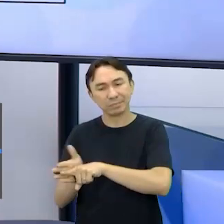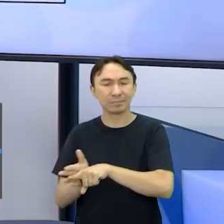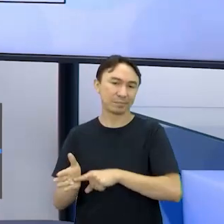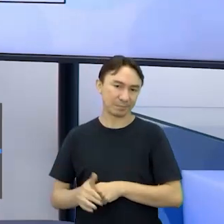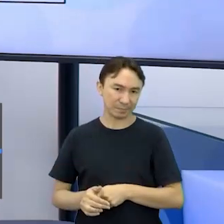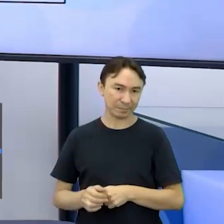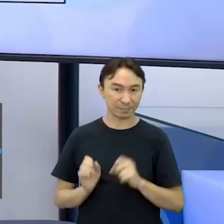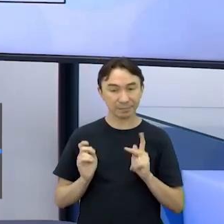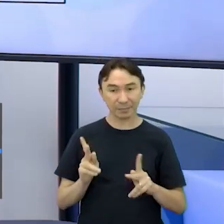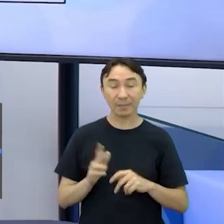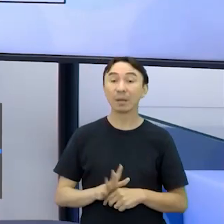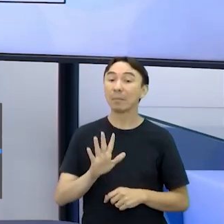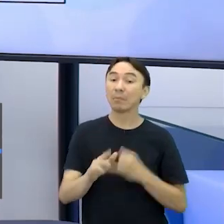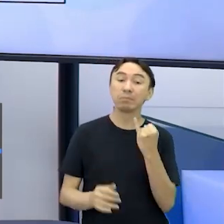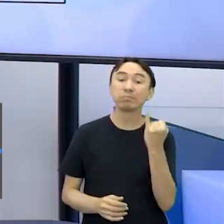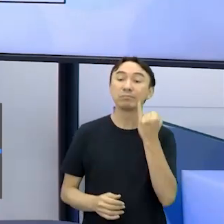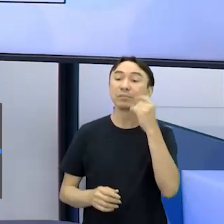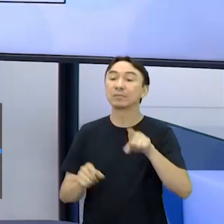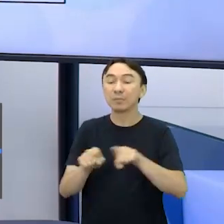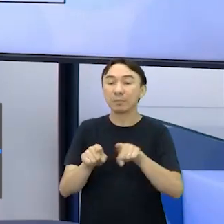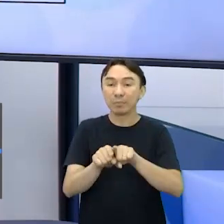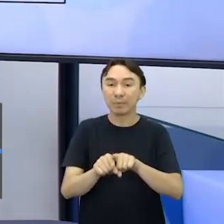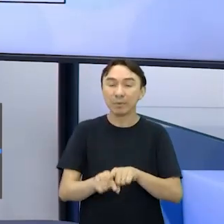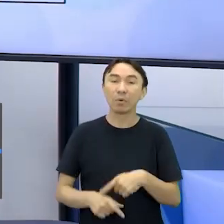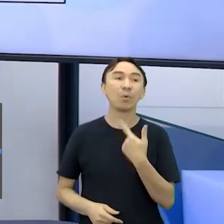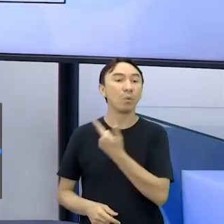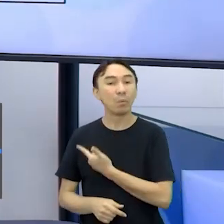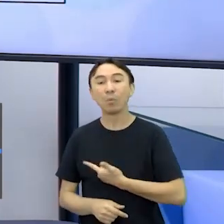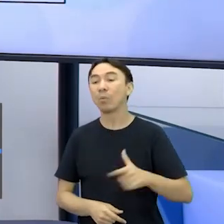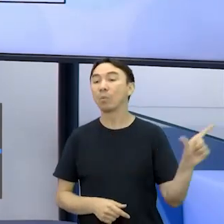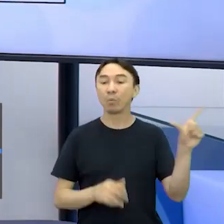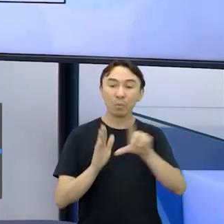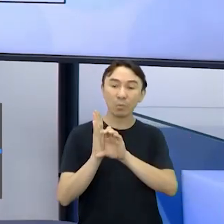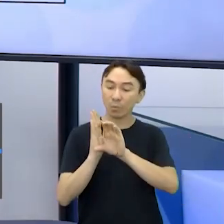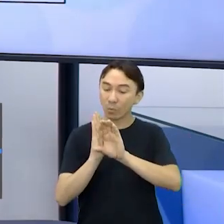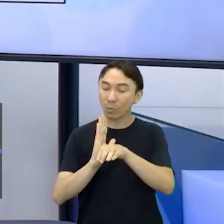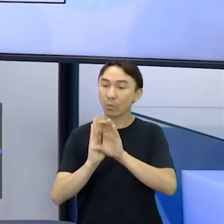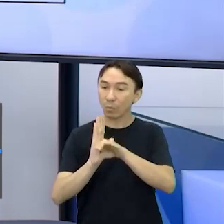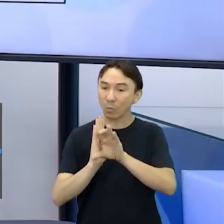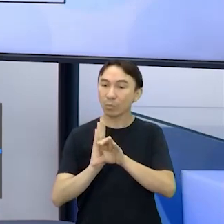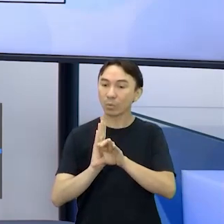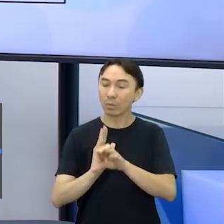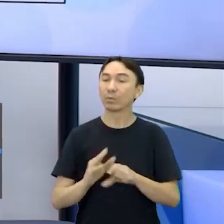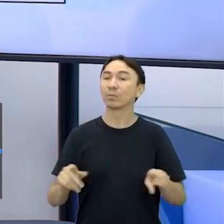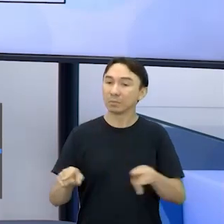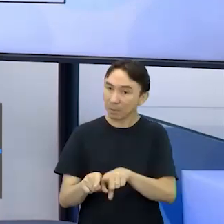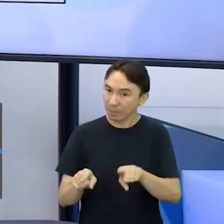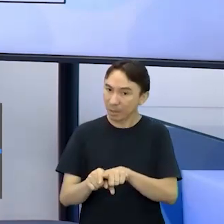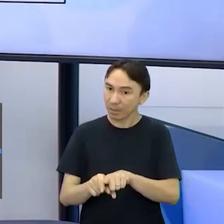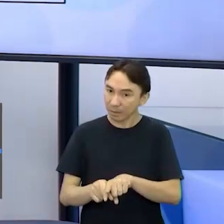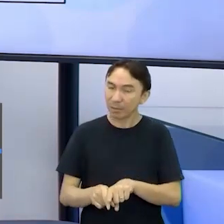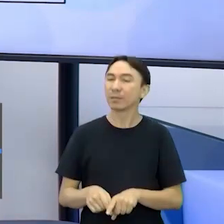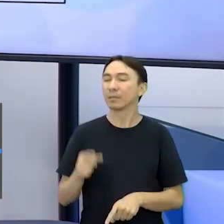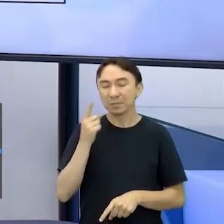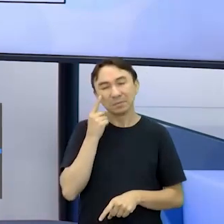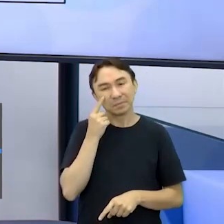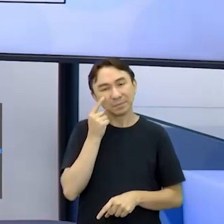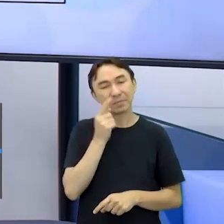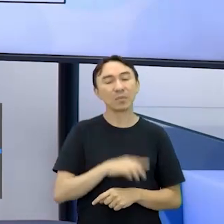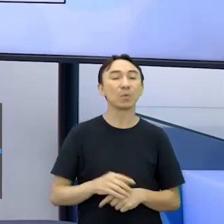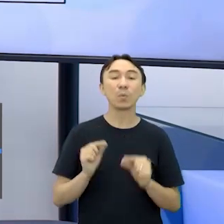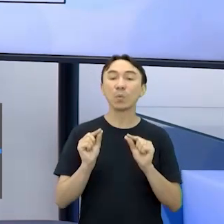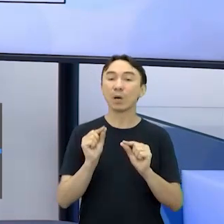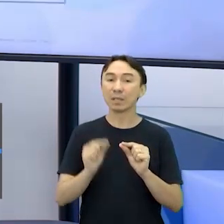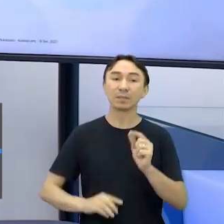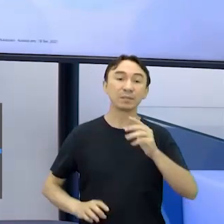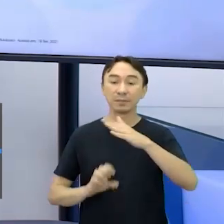jornais. Mas é importante também a gente conhecer um outro conceito, que é o conceito de agência internacional. E eu trouxe uma definição bem bacana, vou